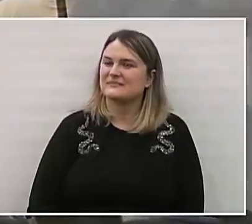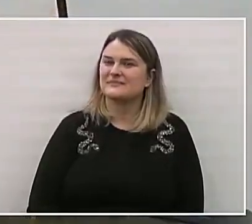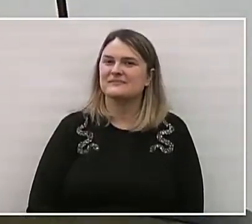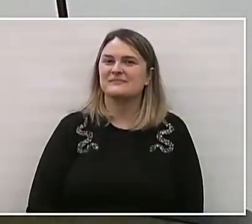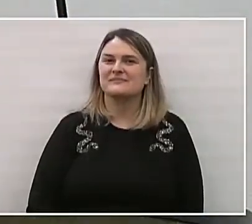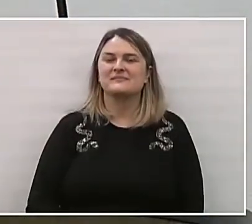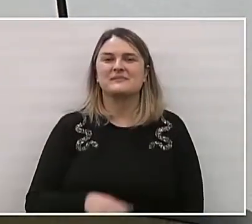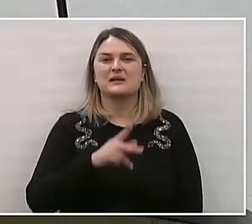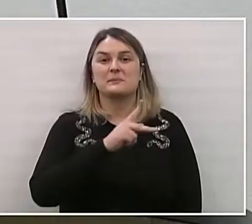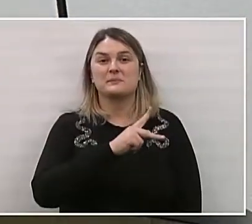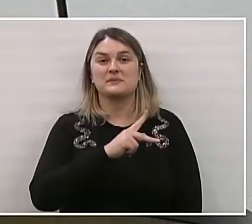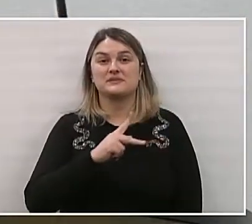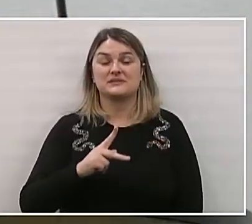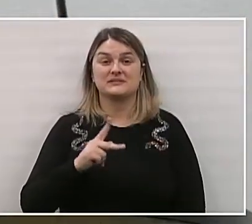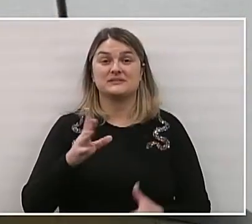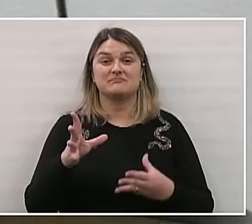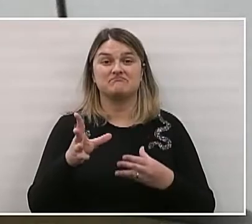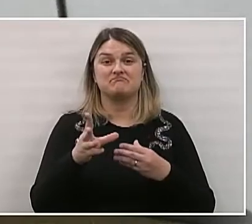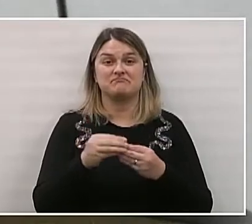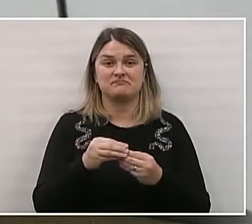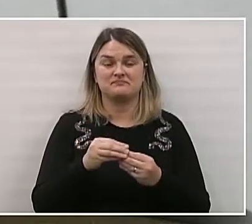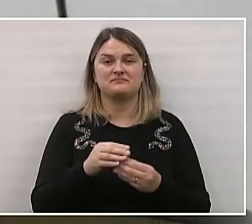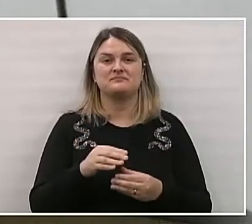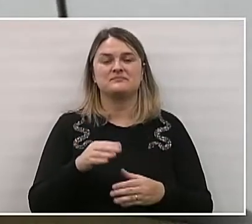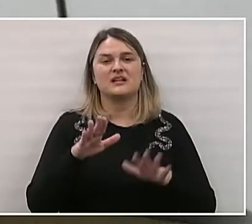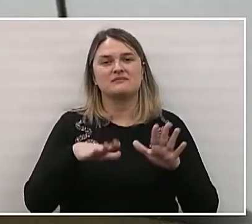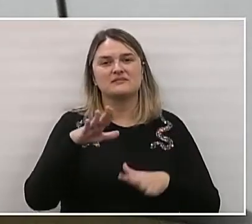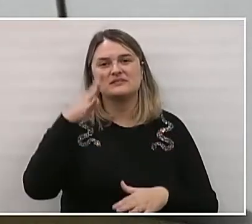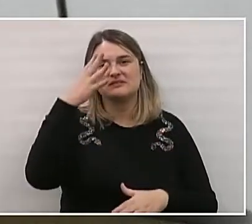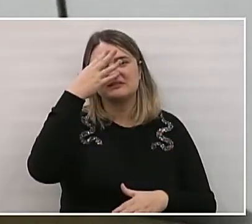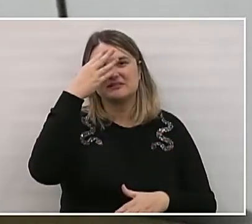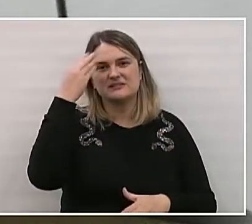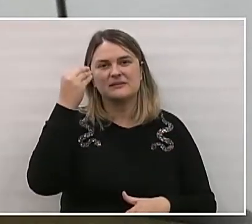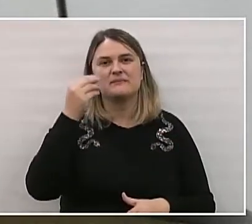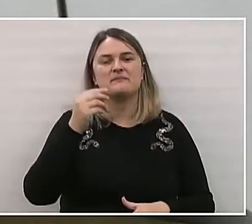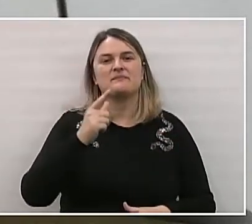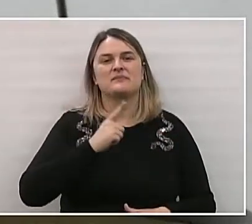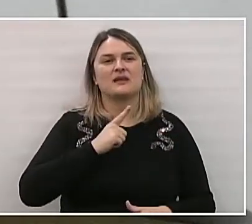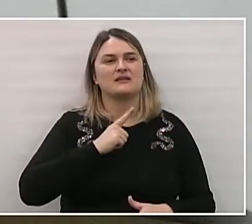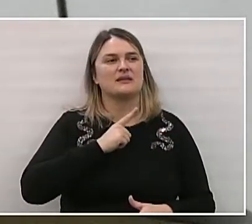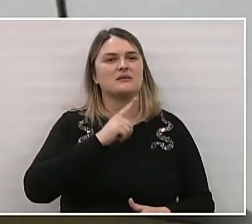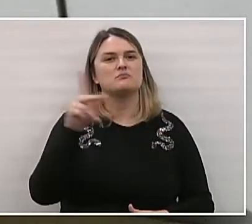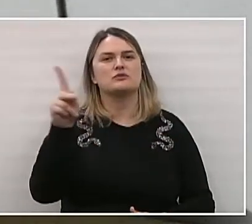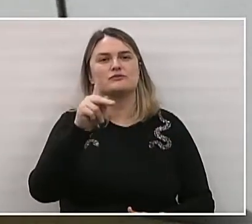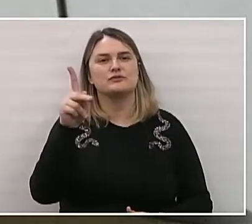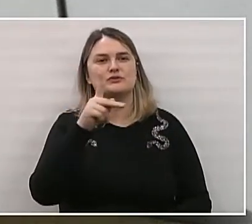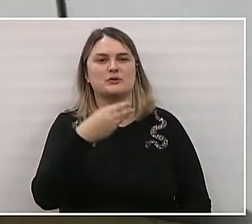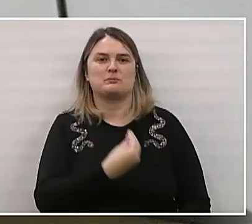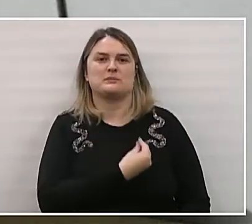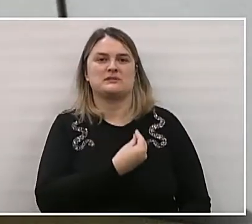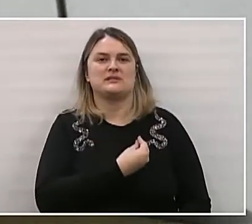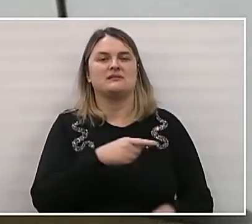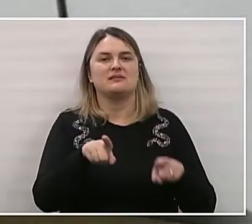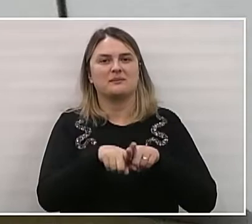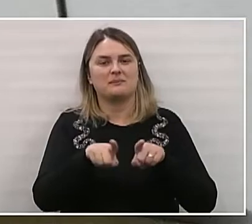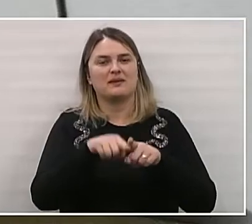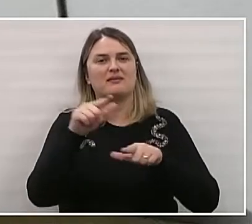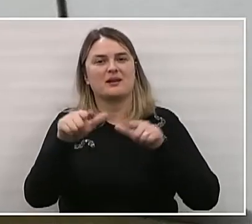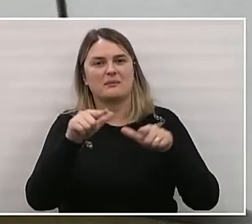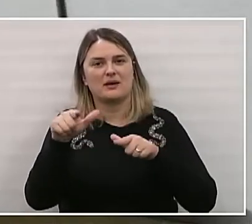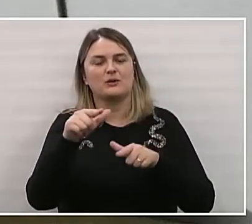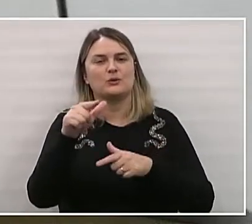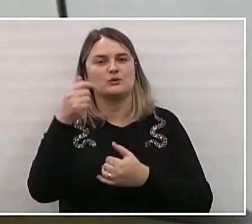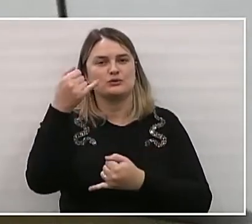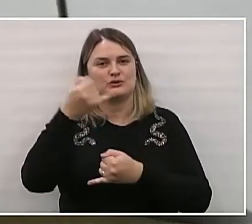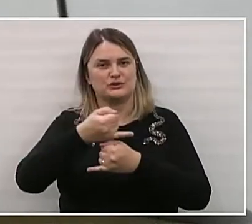Viu, presidente, só para concluir aqui, eu talvez esqueci aqui, tem muitas professoras aqui que foram diretoras também posterior